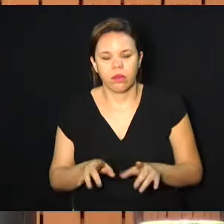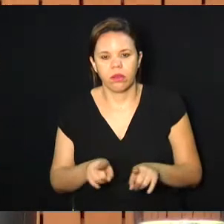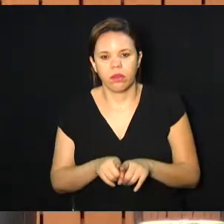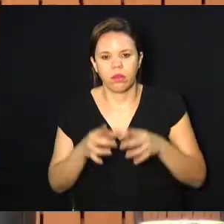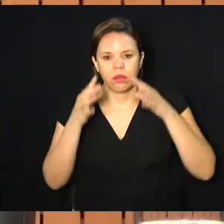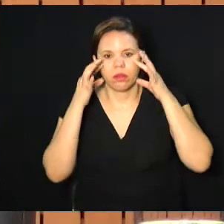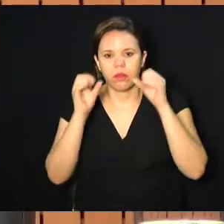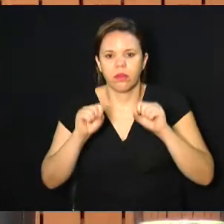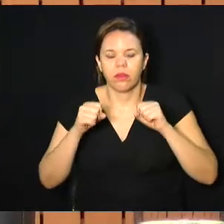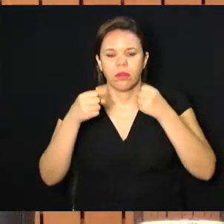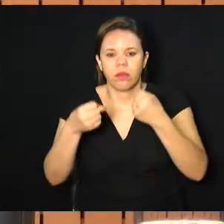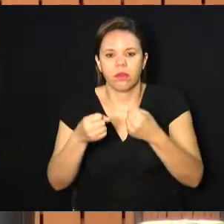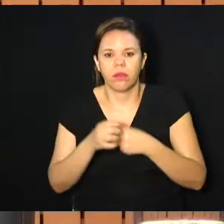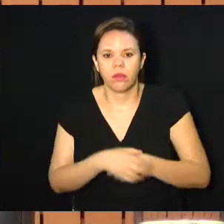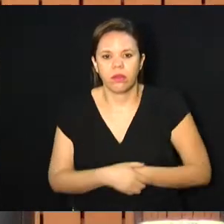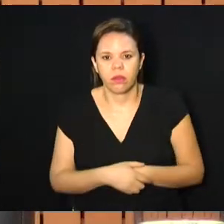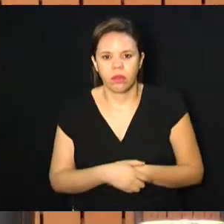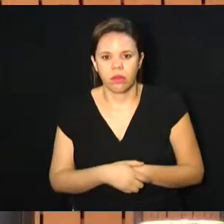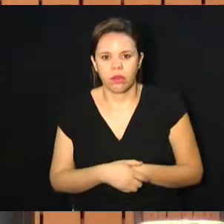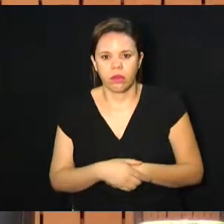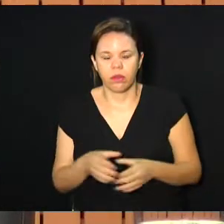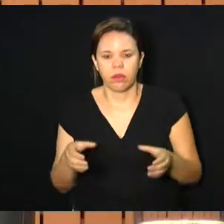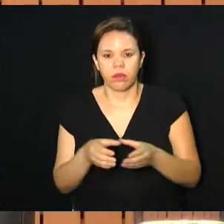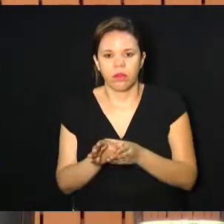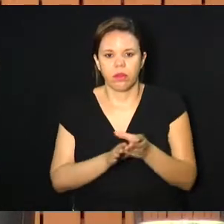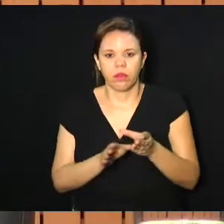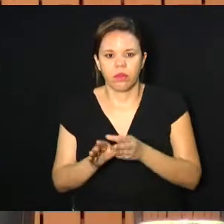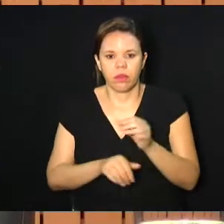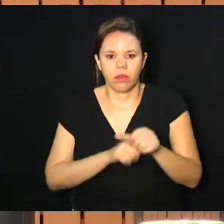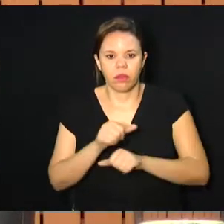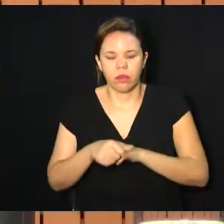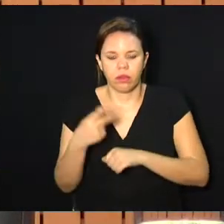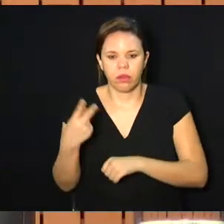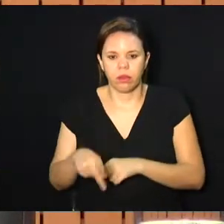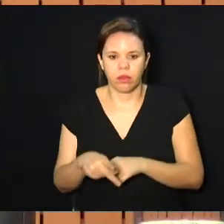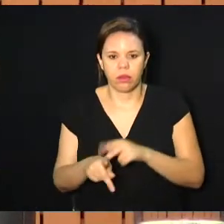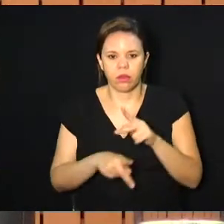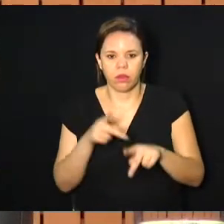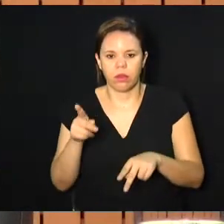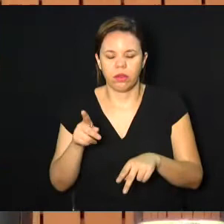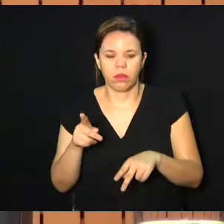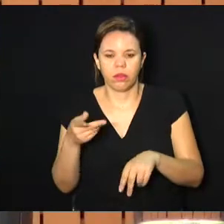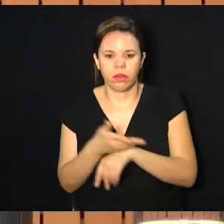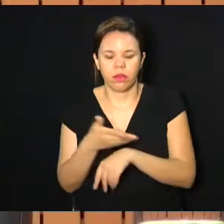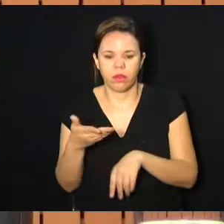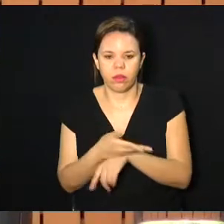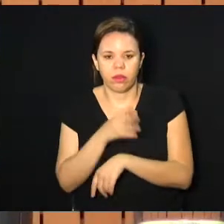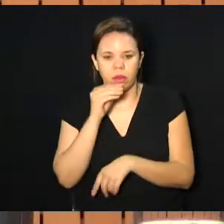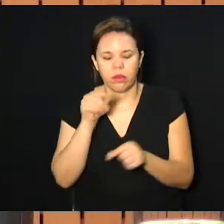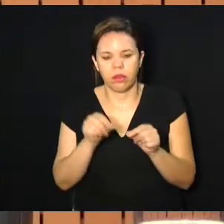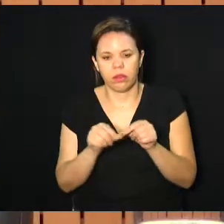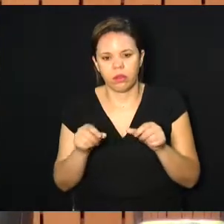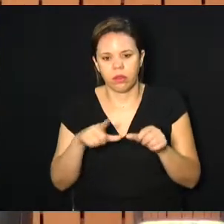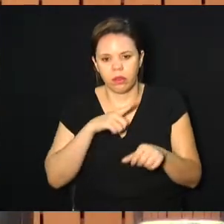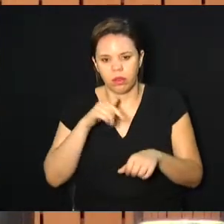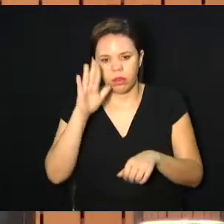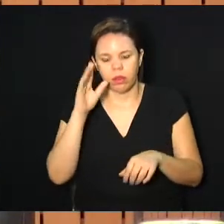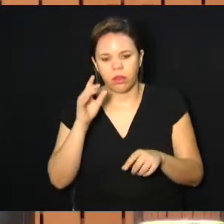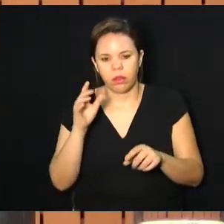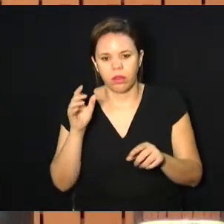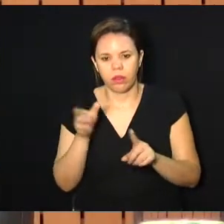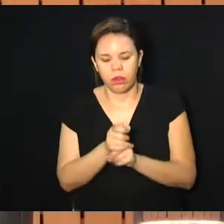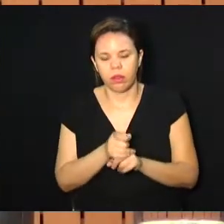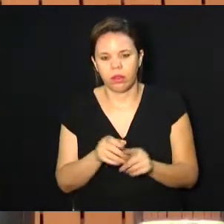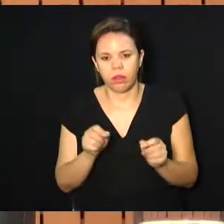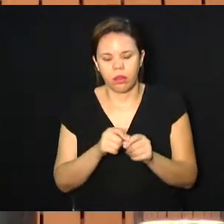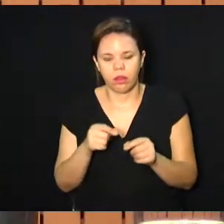população e fortalecer o Conselho e mudar a sua composição para que tenha mais poderes, é um dos